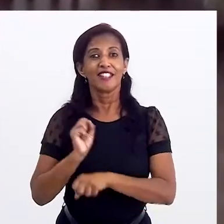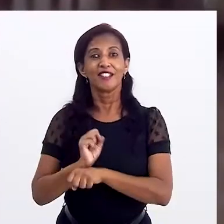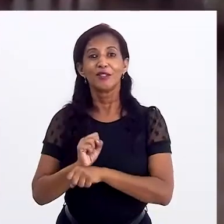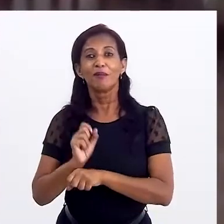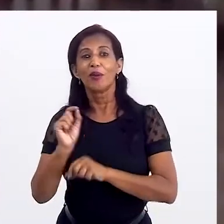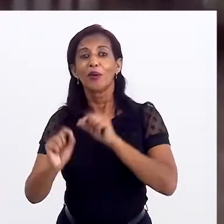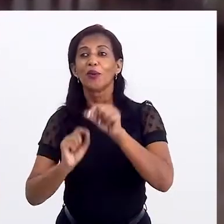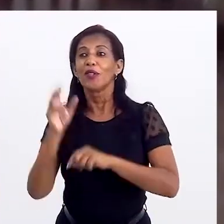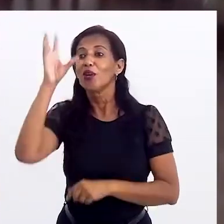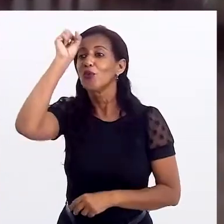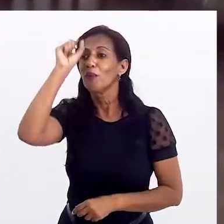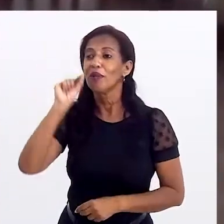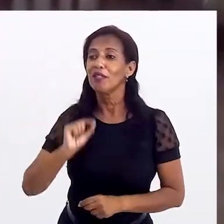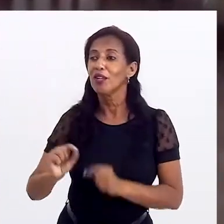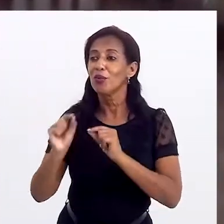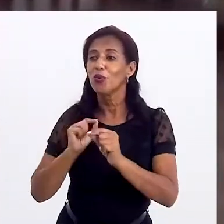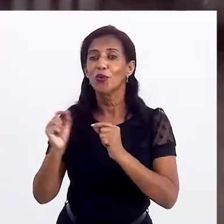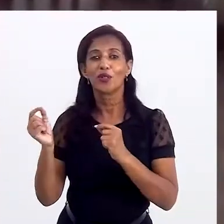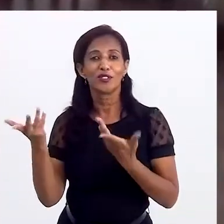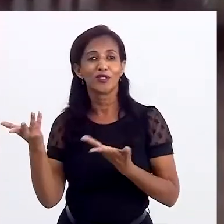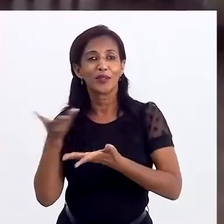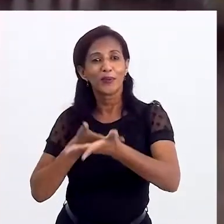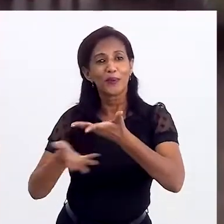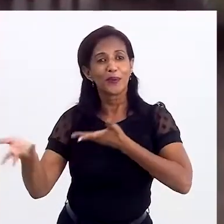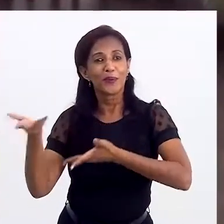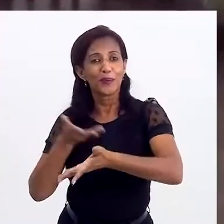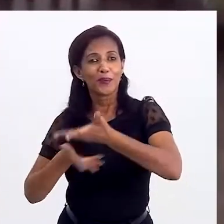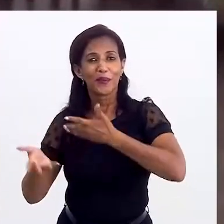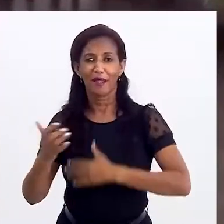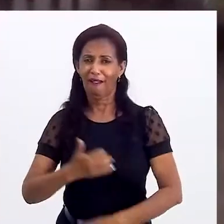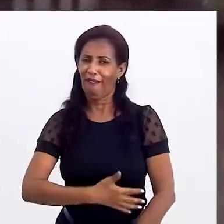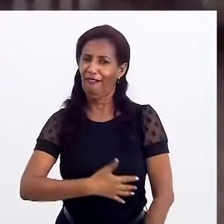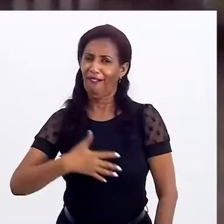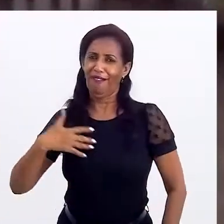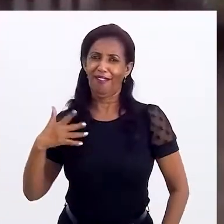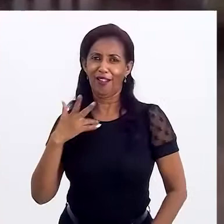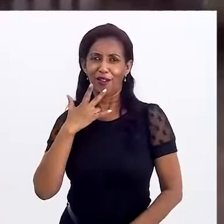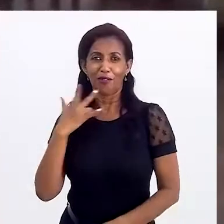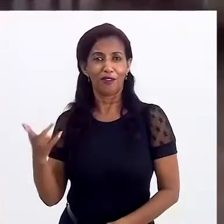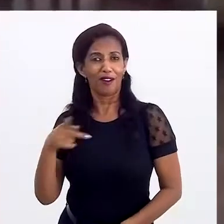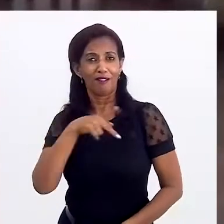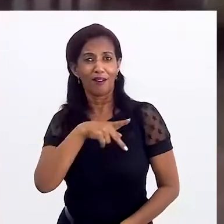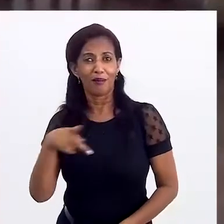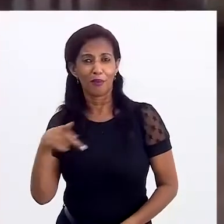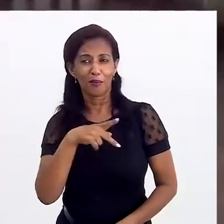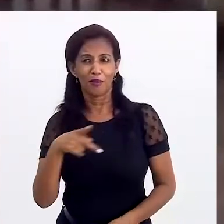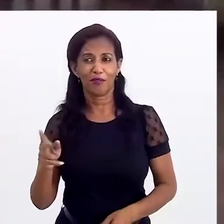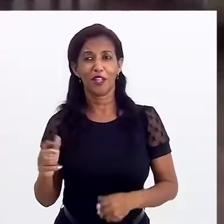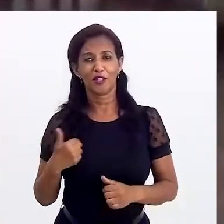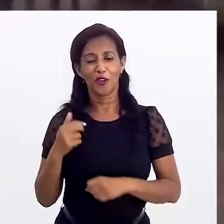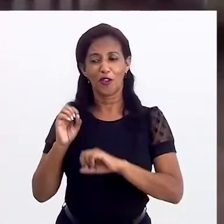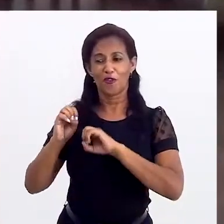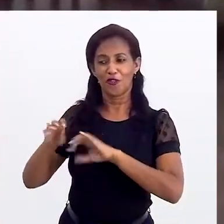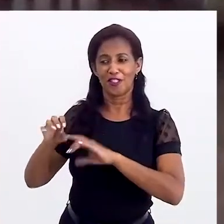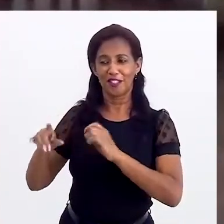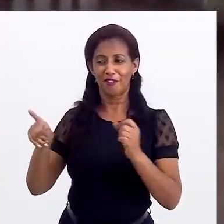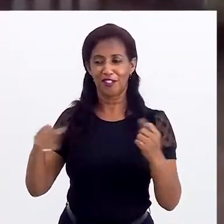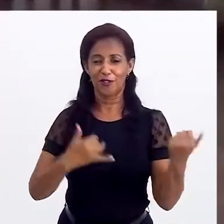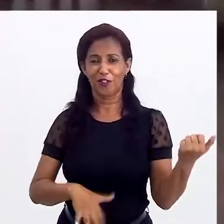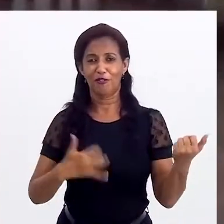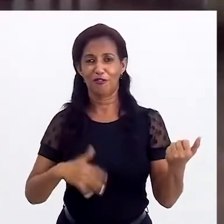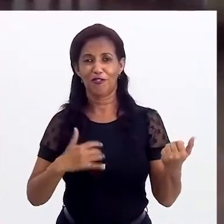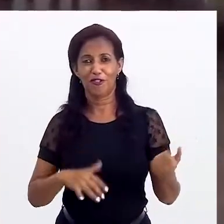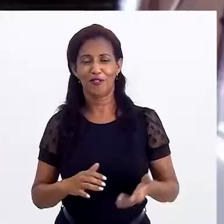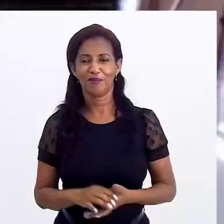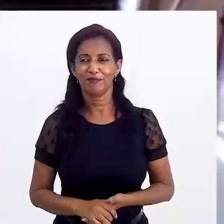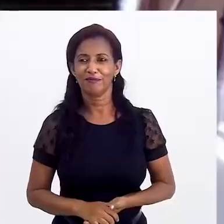aprendesse hoje, queria. Por isso que eu digo, com muito orgulho, que eu fui o professor de violão do Cleiton, eu que ensinei ele a tocar violão. Como